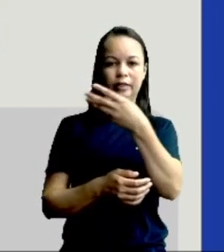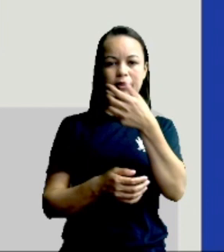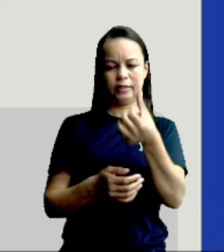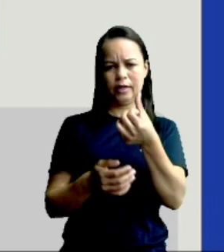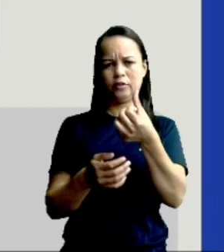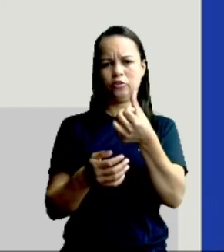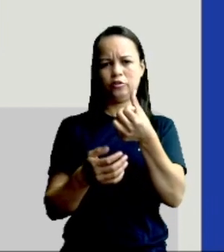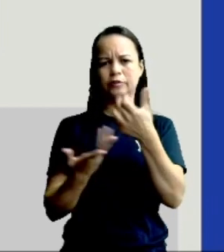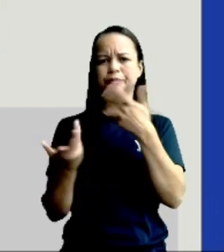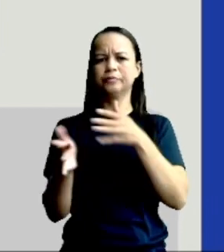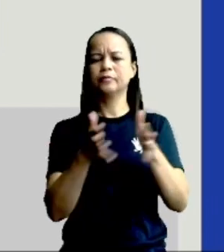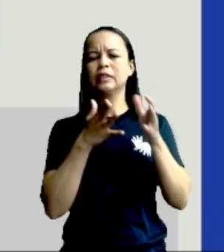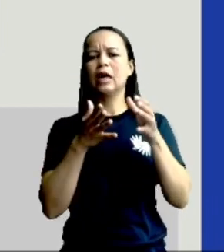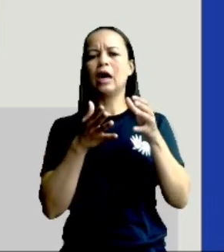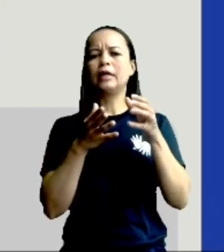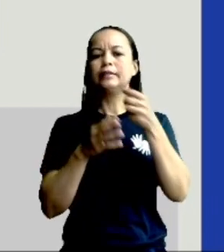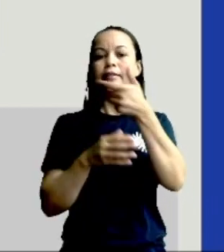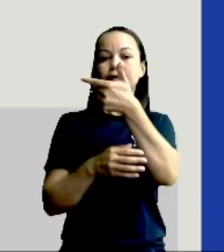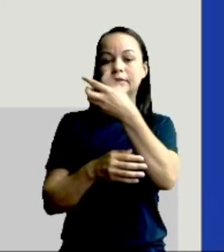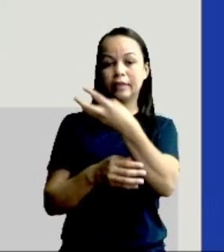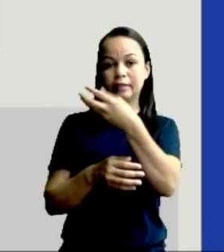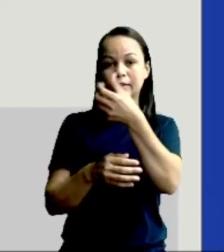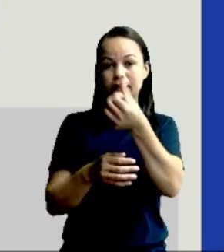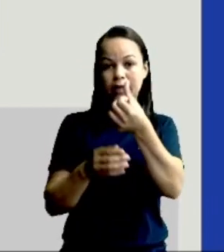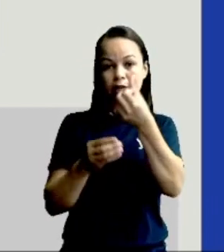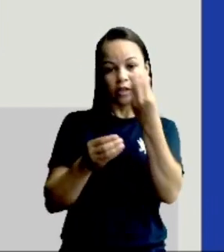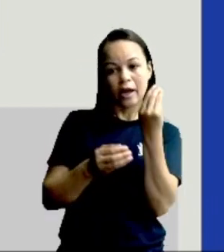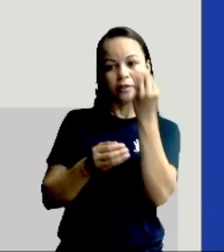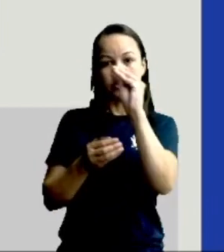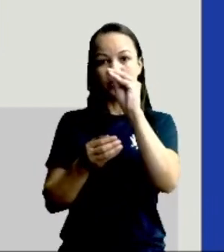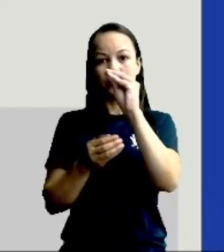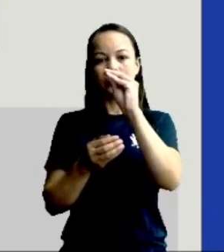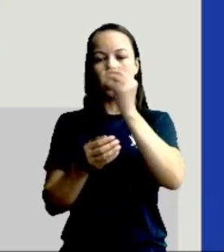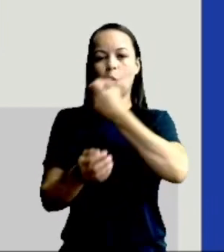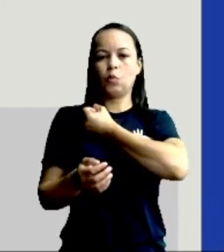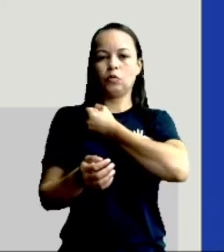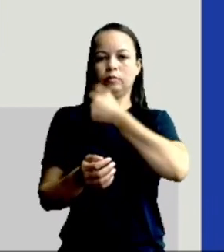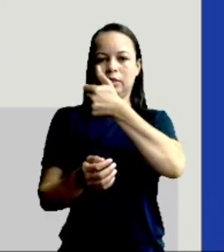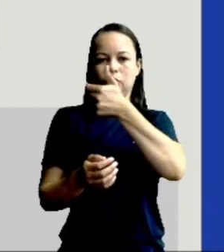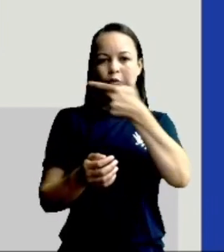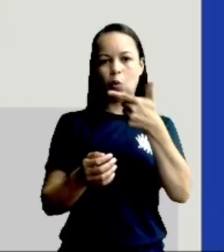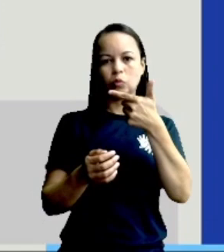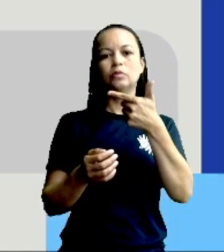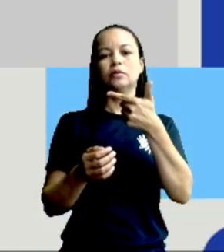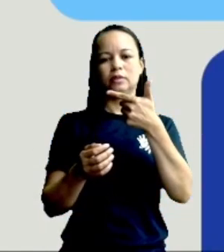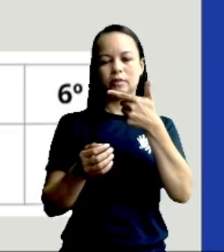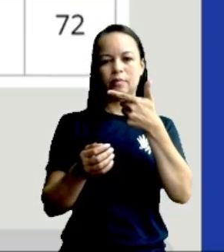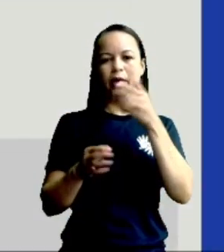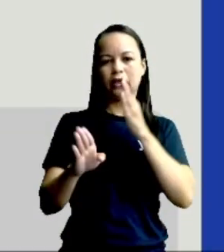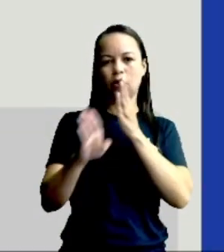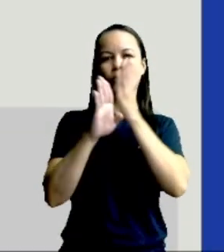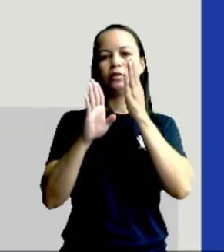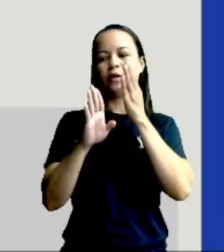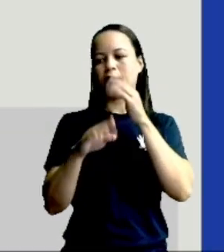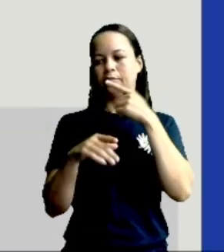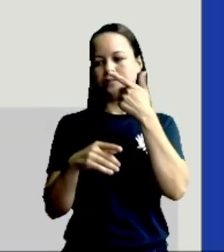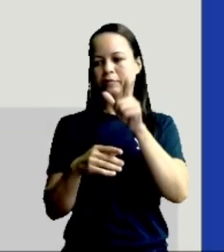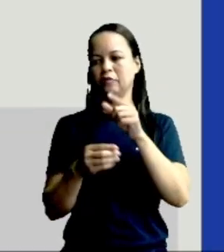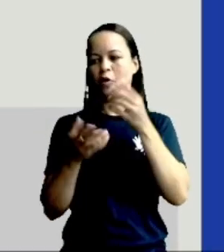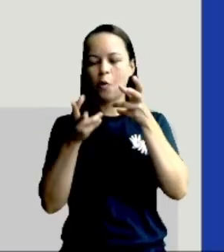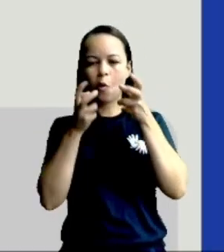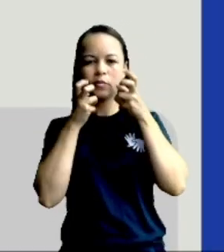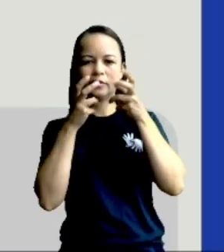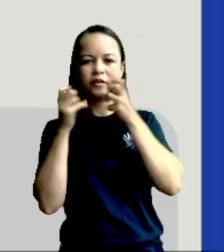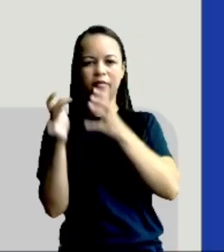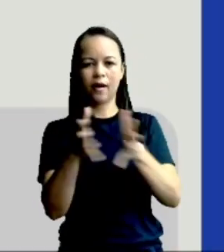com 36? Adicionar esse número 12 para descobrir o quarto dia. Beleza? Então, vamos ver aí esse cálculo bem